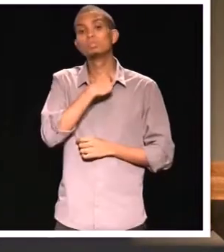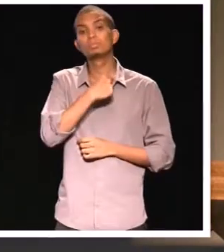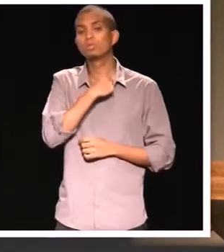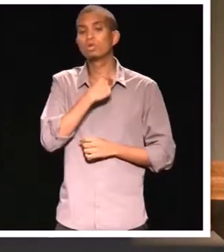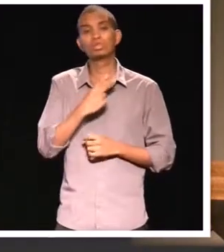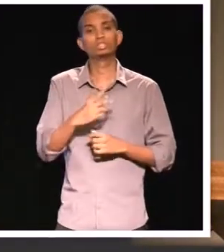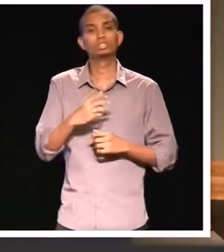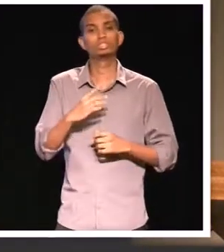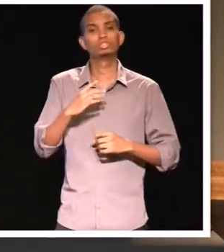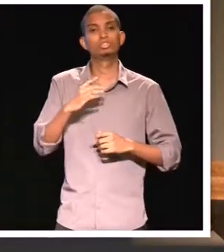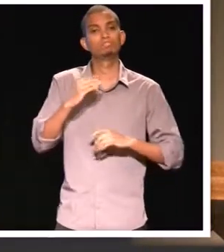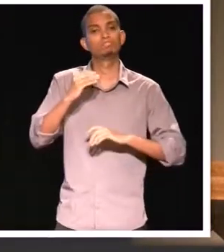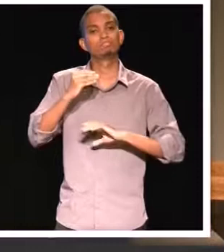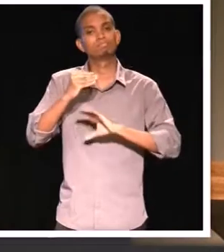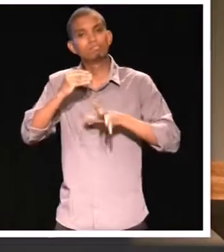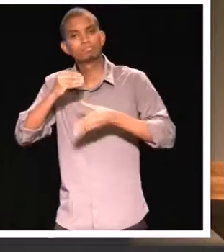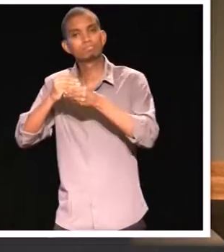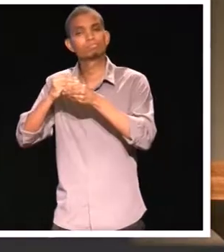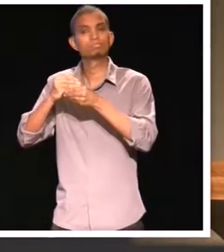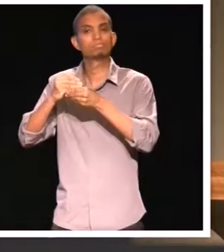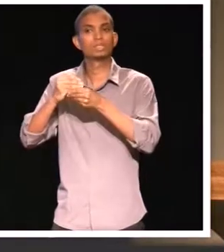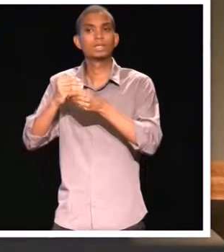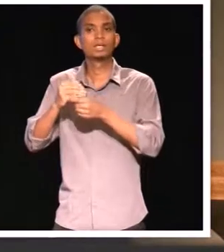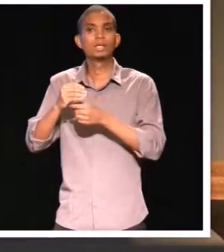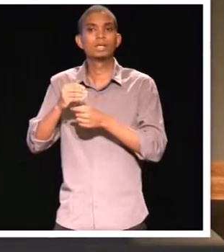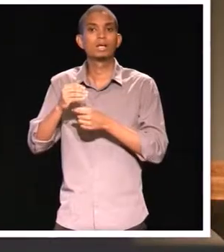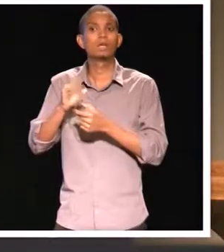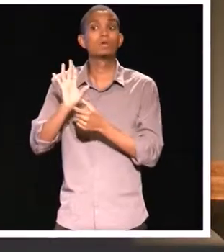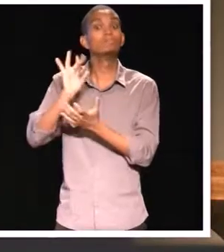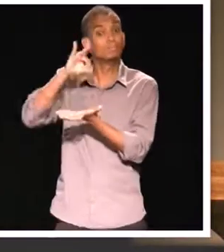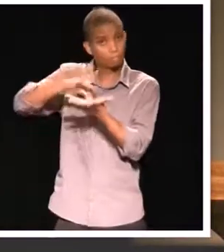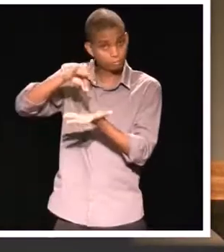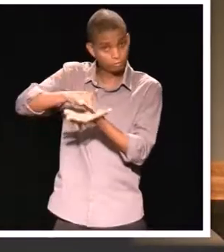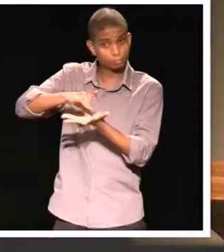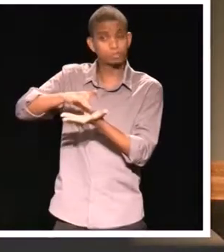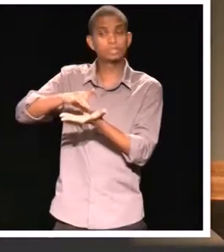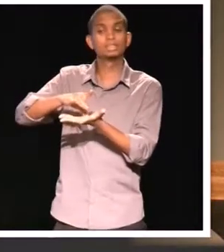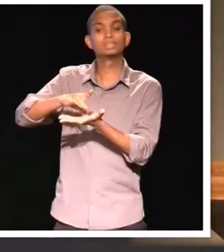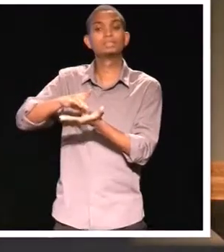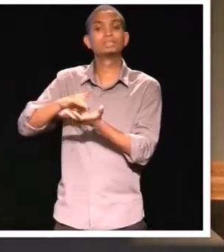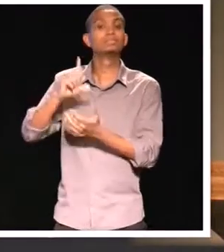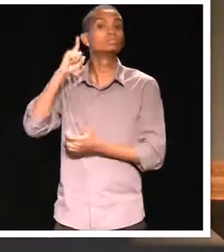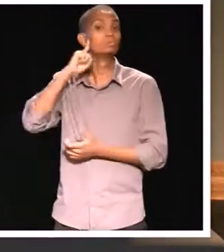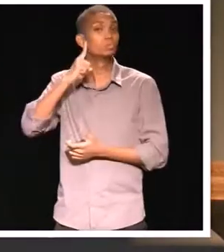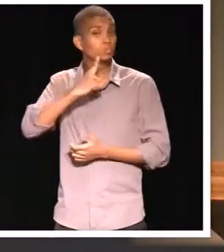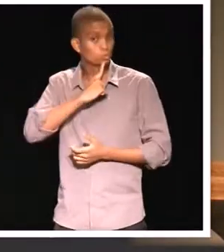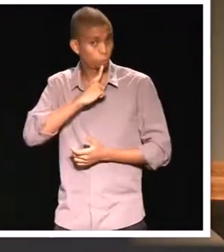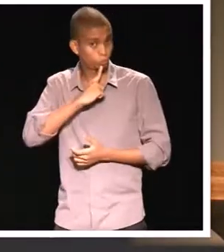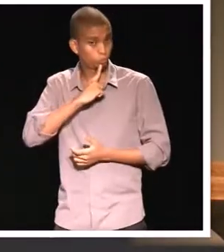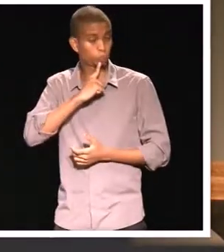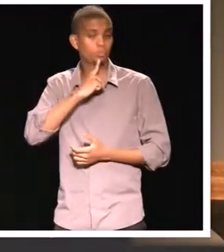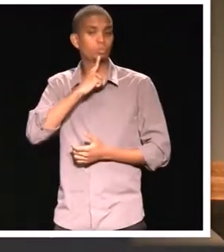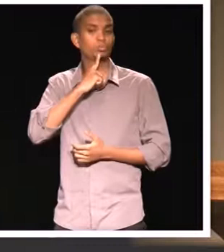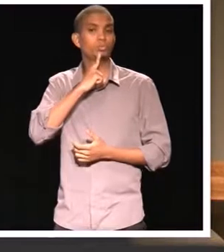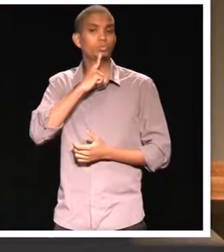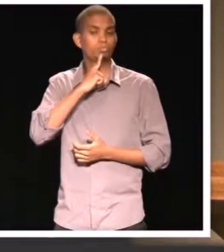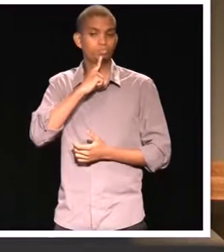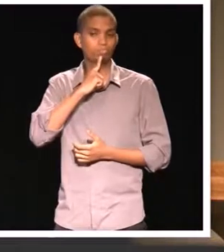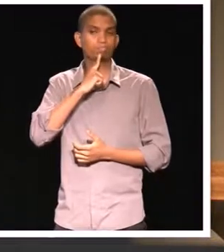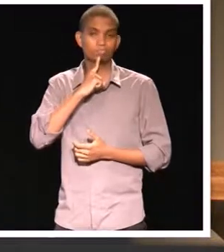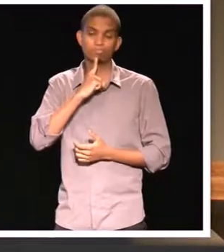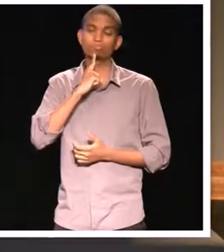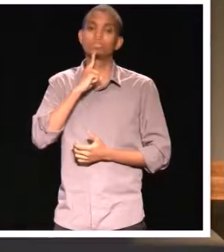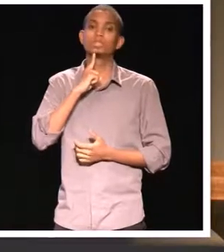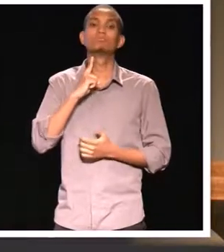avisorar que, na verdade, os surdos tenham